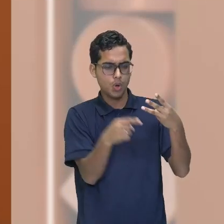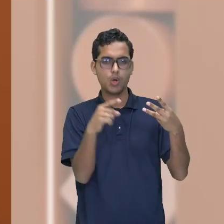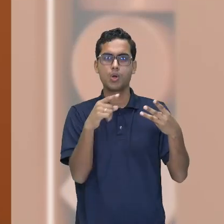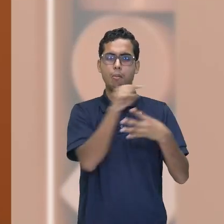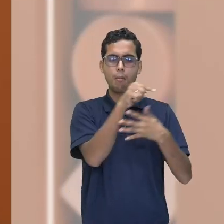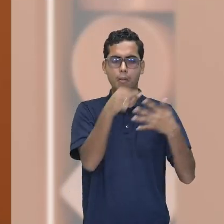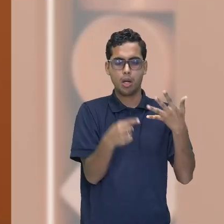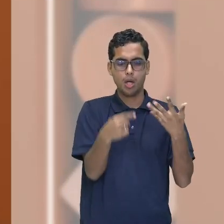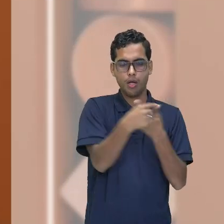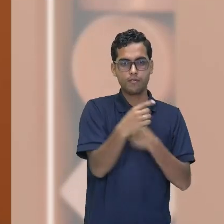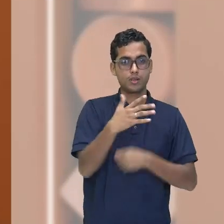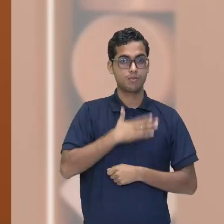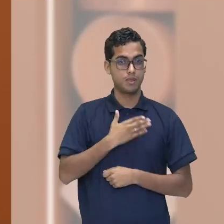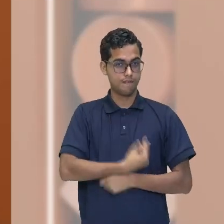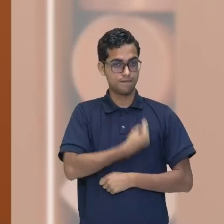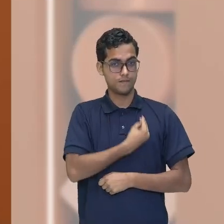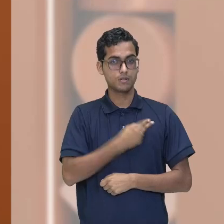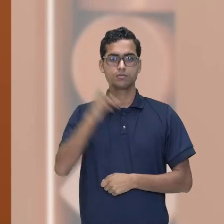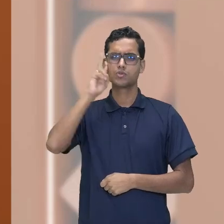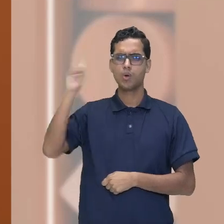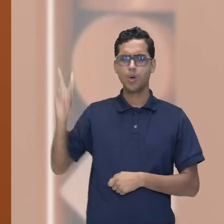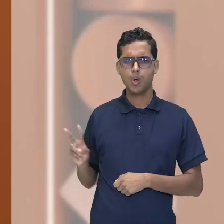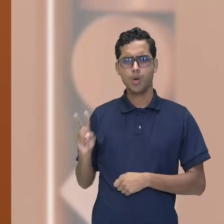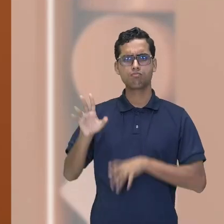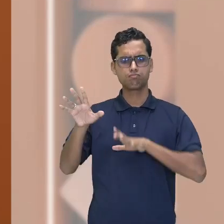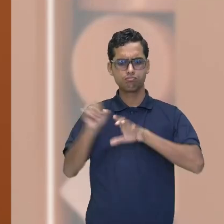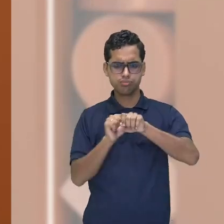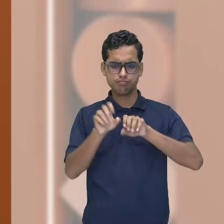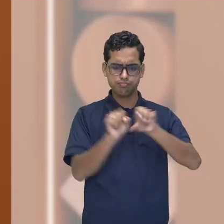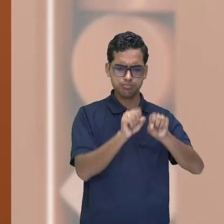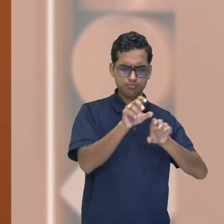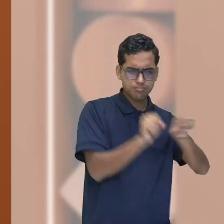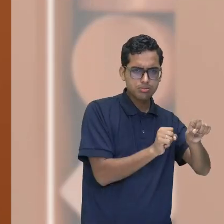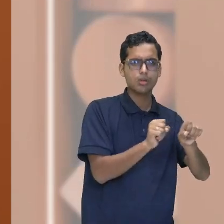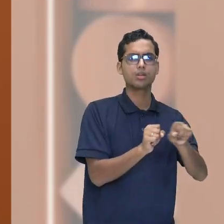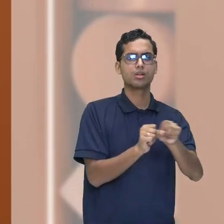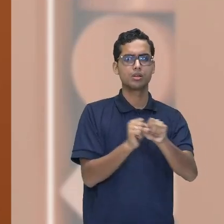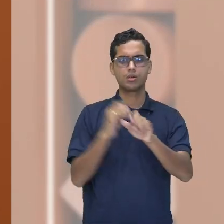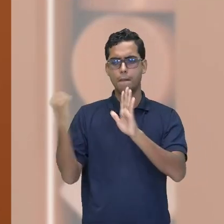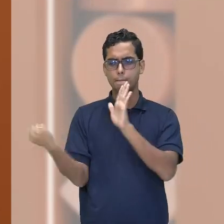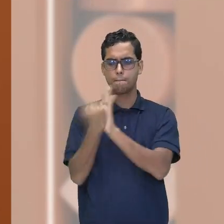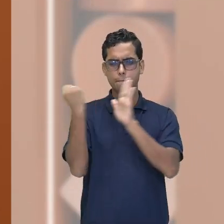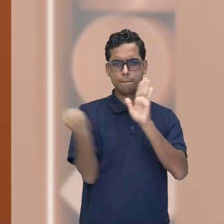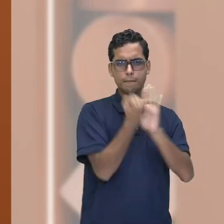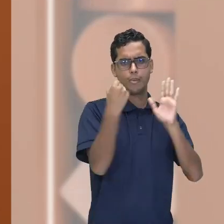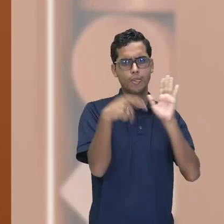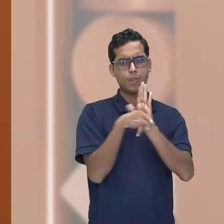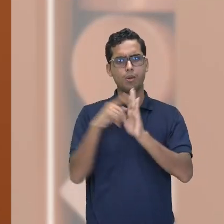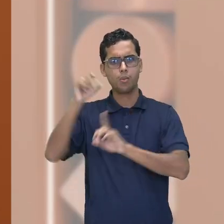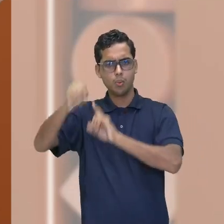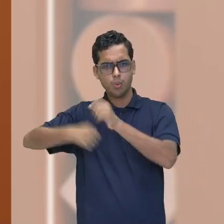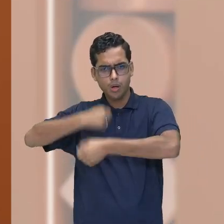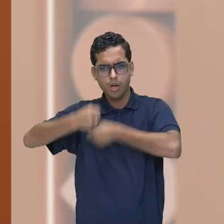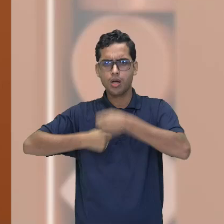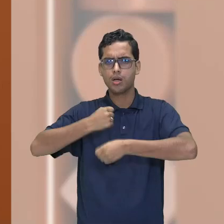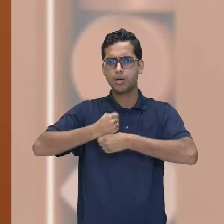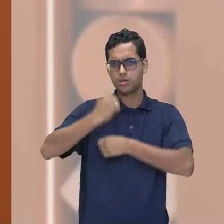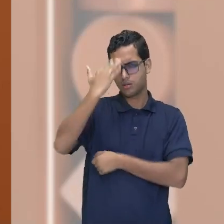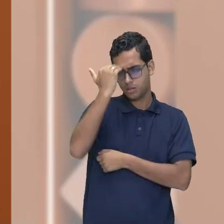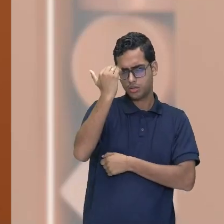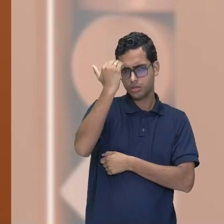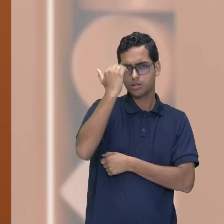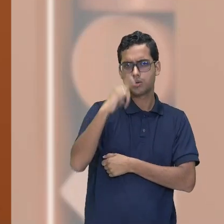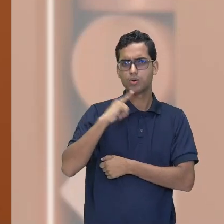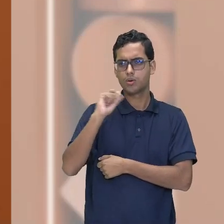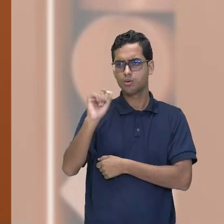históricos, apesar de poderem ser catalogados de acordo com o ano, sim, dá para você encaixar no ano específico que